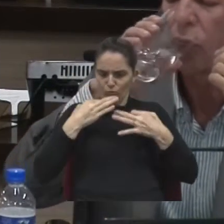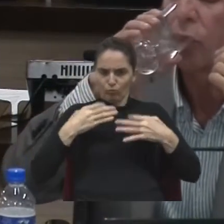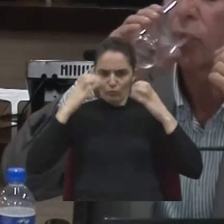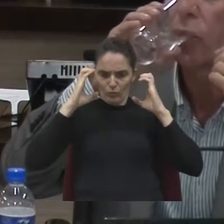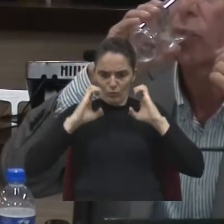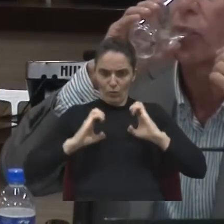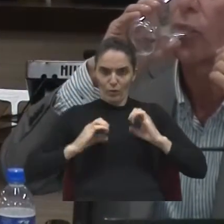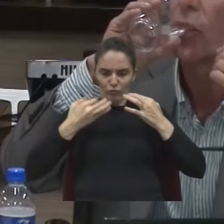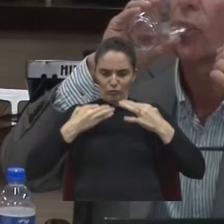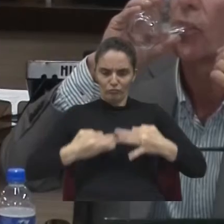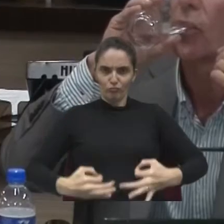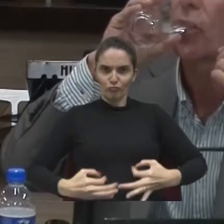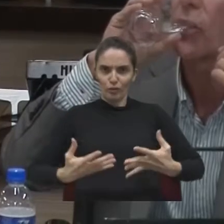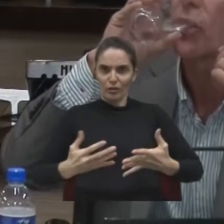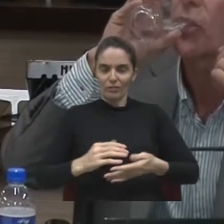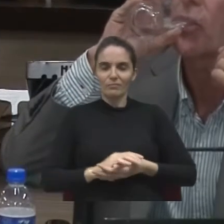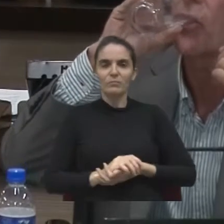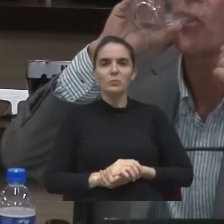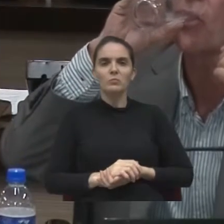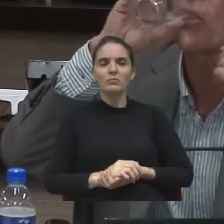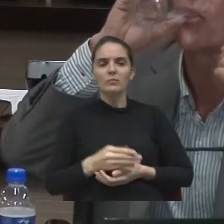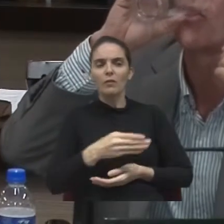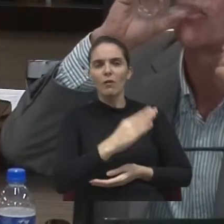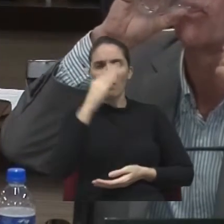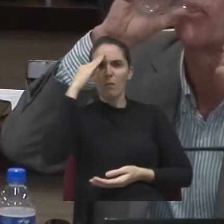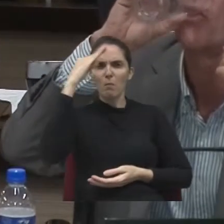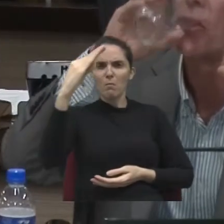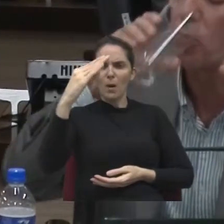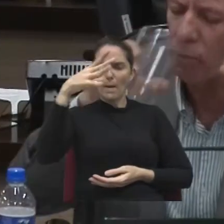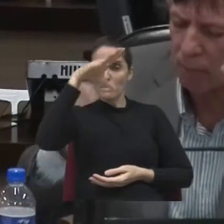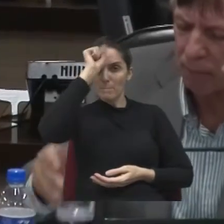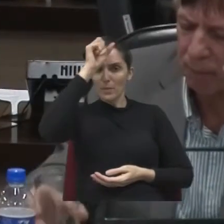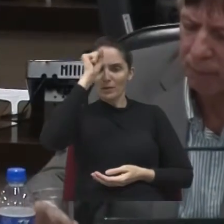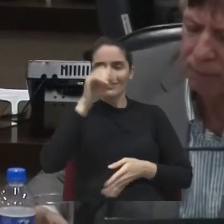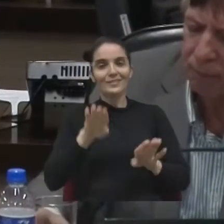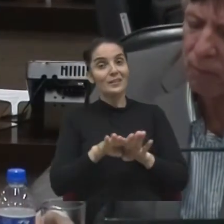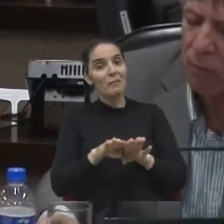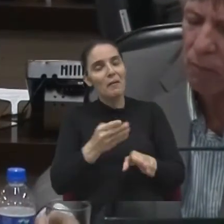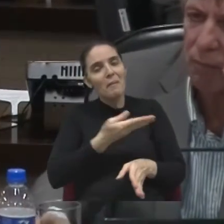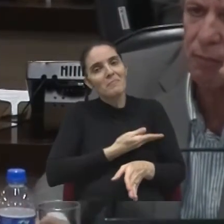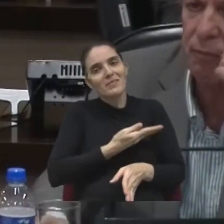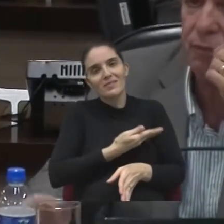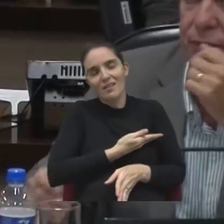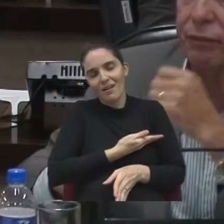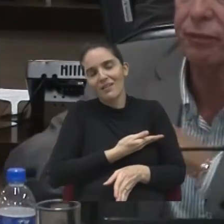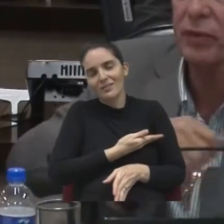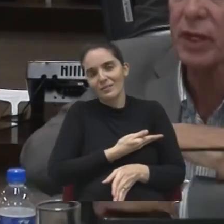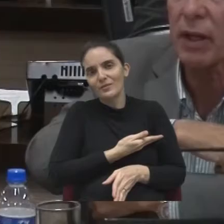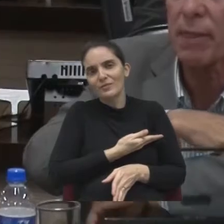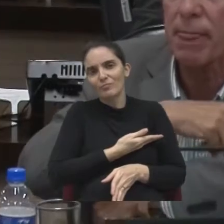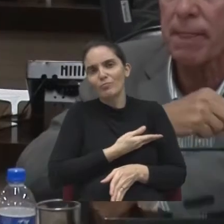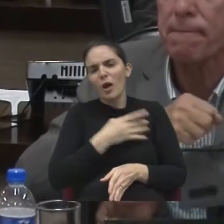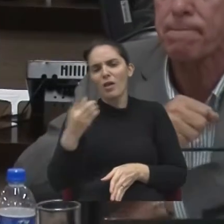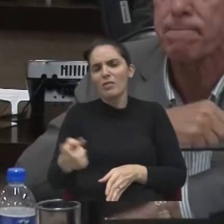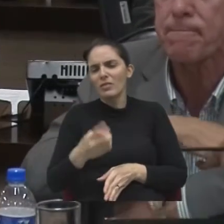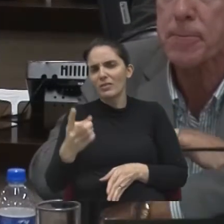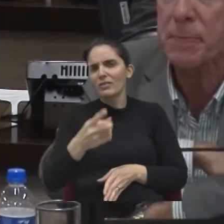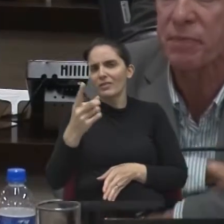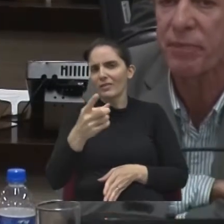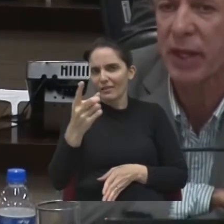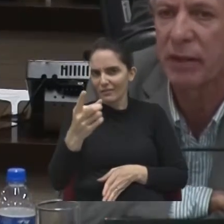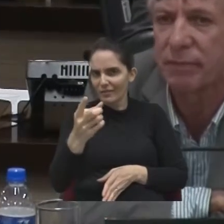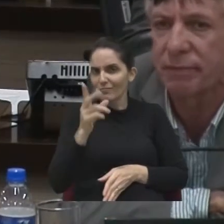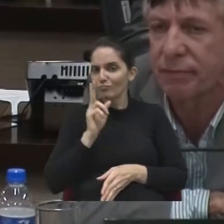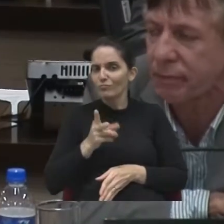se adquire fazendo o tiro de guerra, a amizade que fica eterna. Né? É eterna